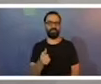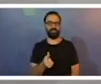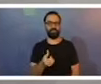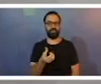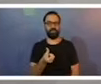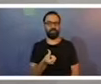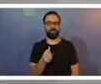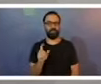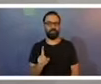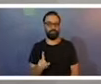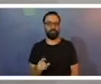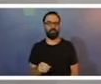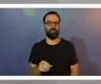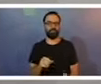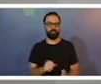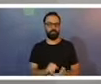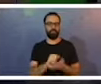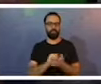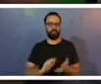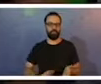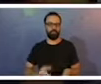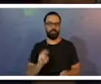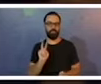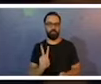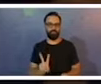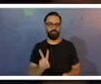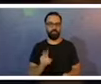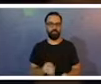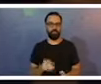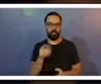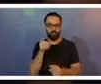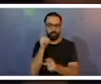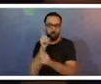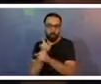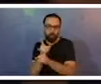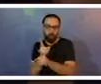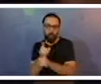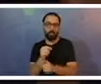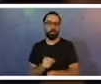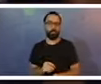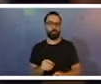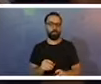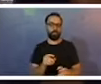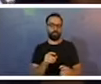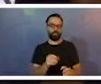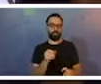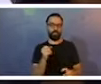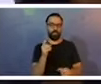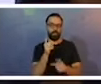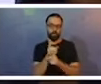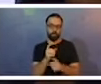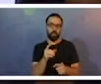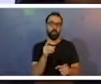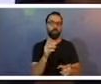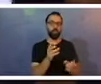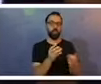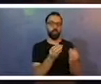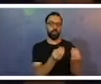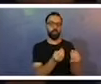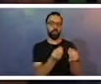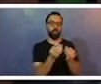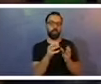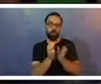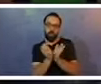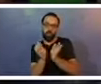161, número 2. Agora, encontre o número de grupos que é possível formar em